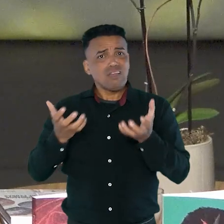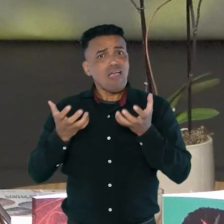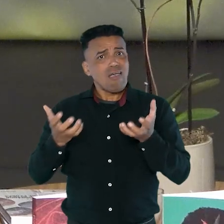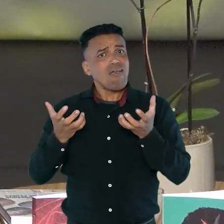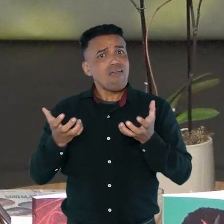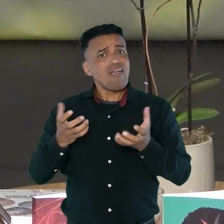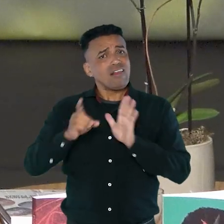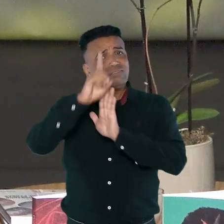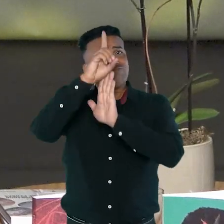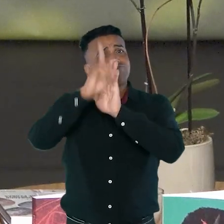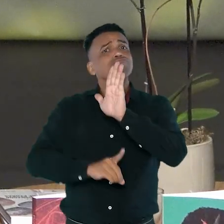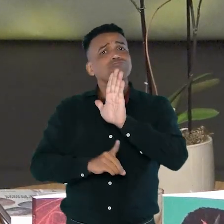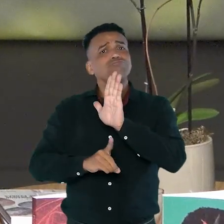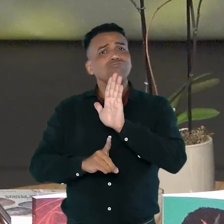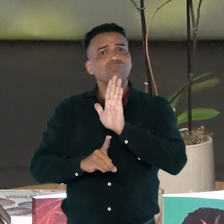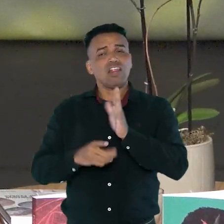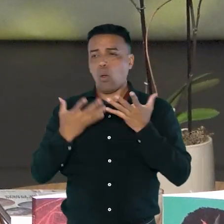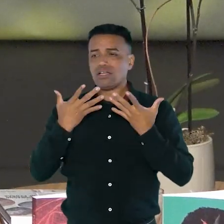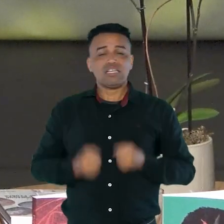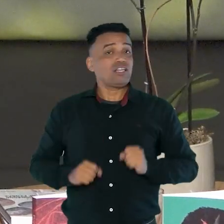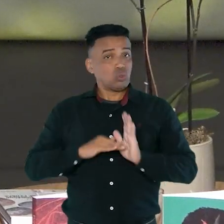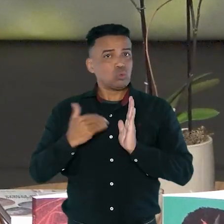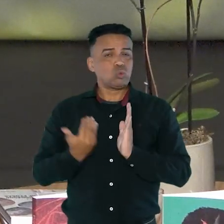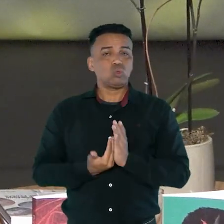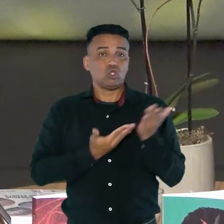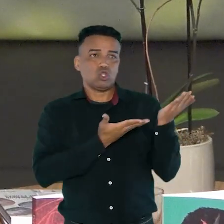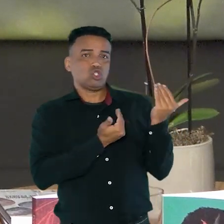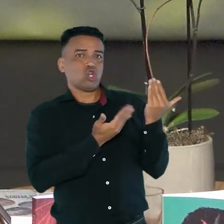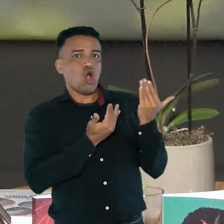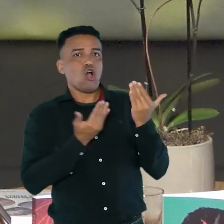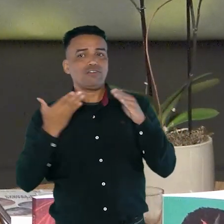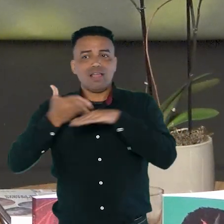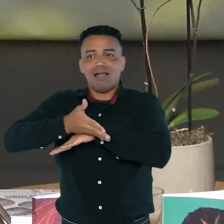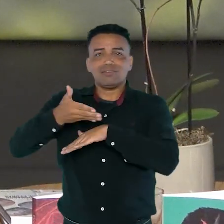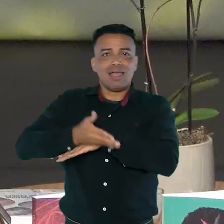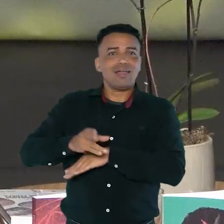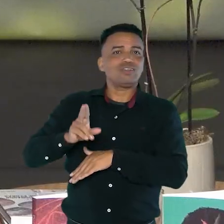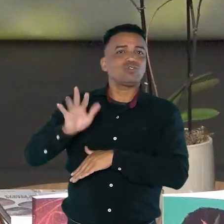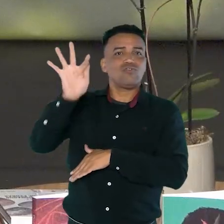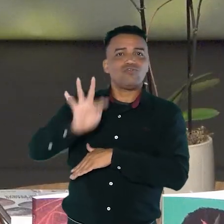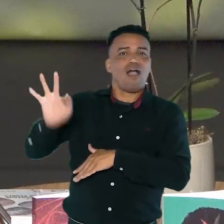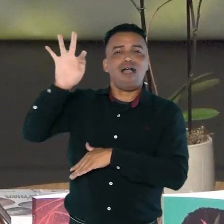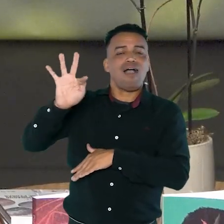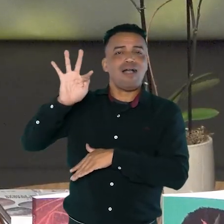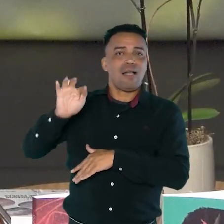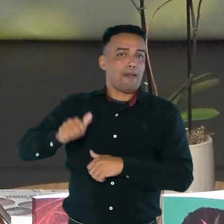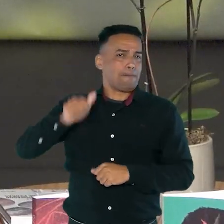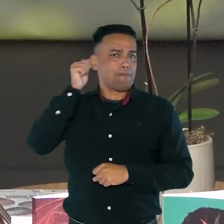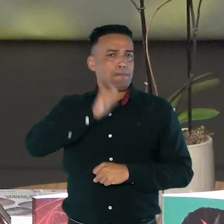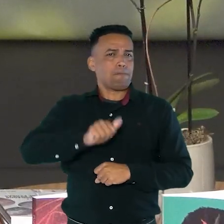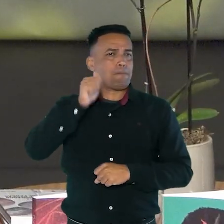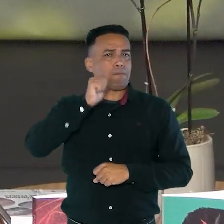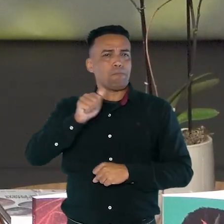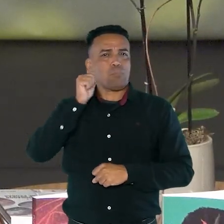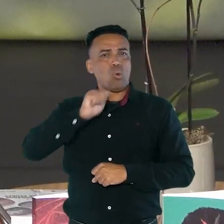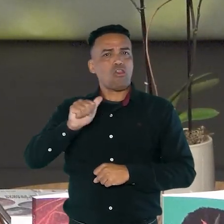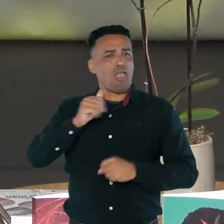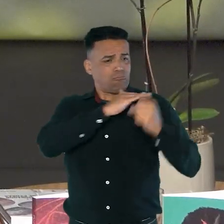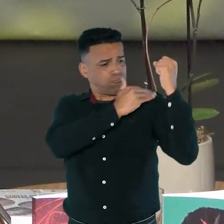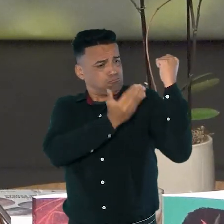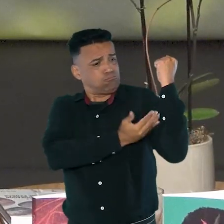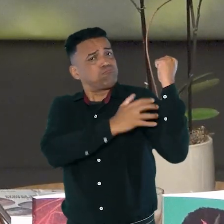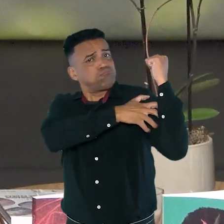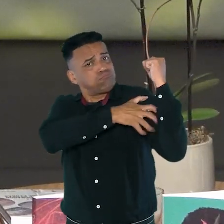pessoas não aceitam mais não. Os jovens estão na universidade, a mulherada quer